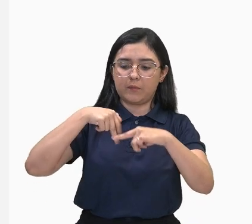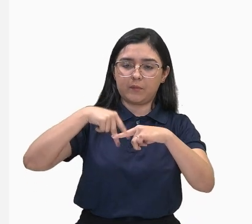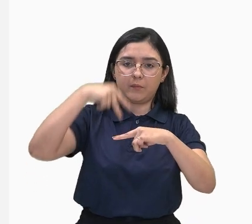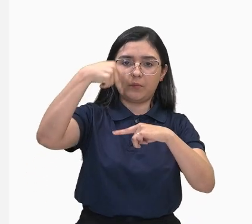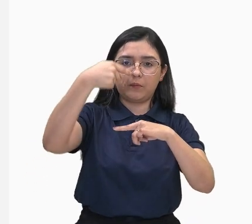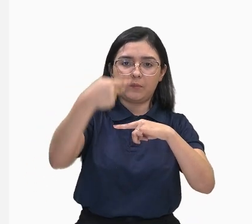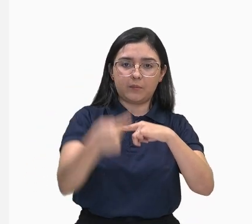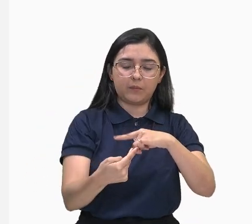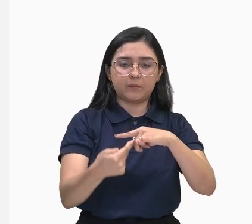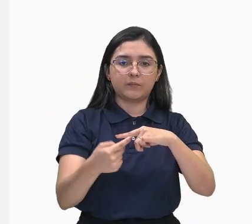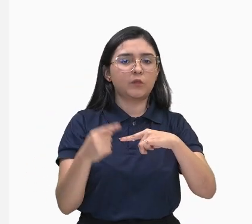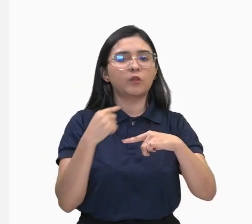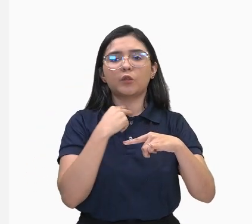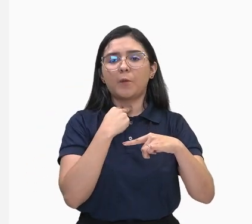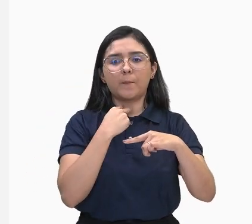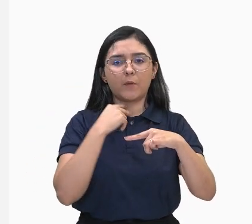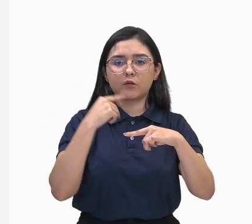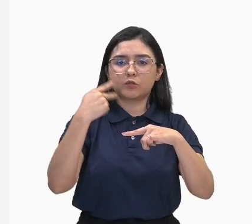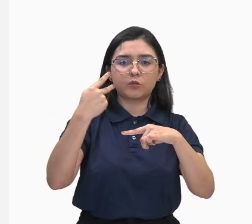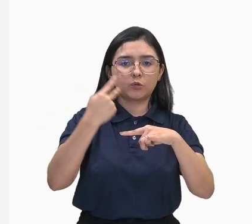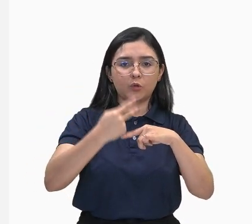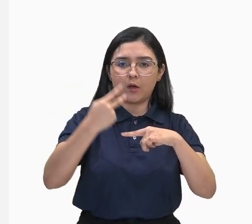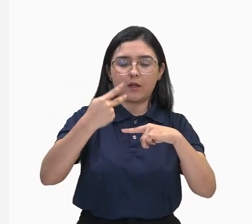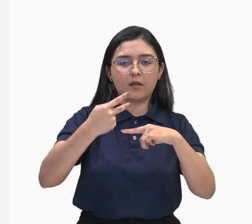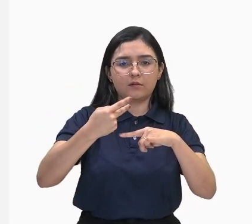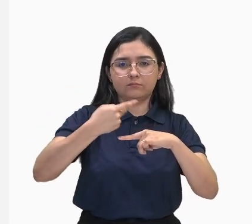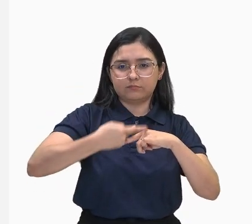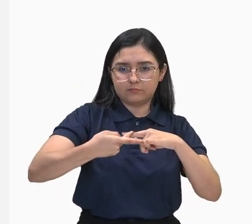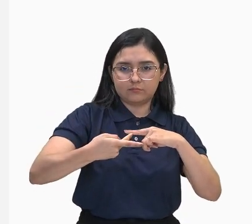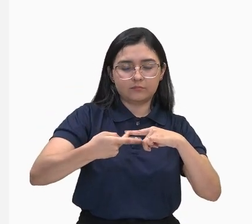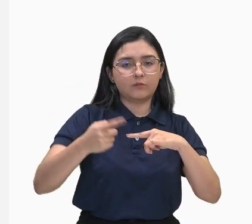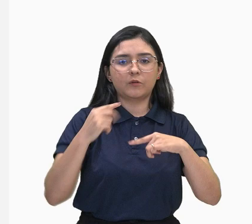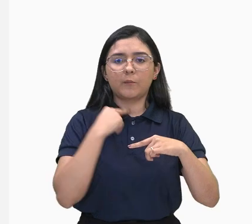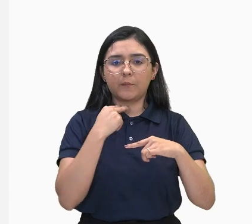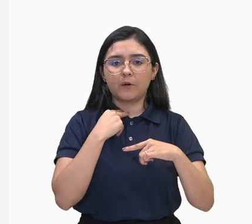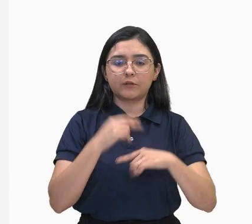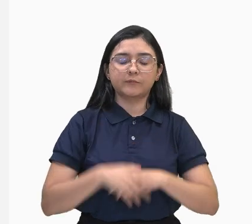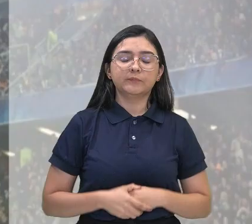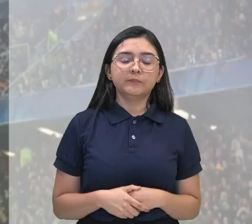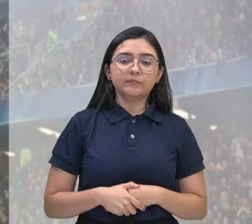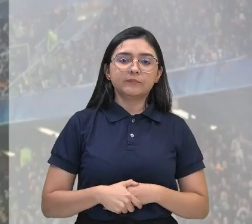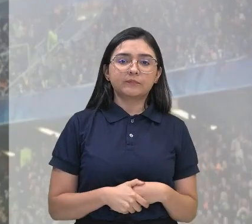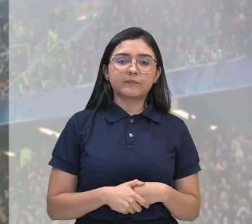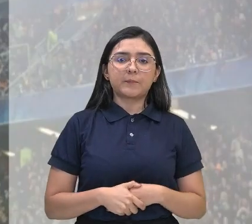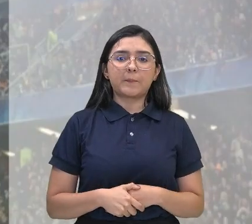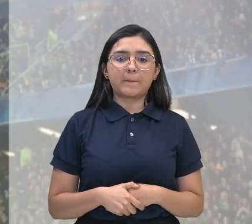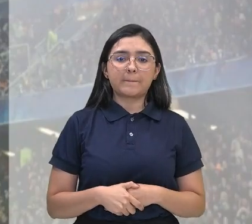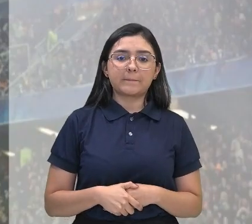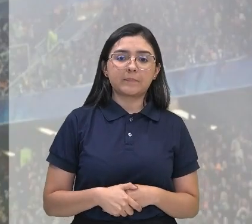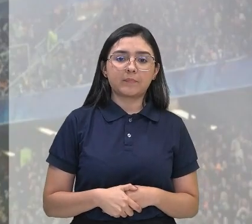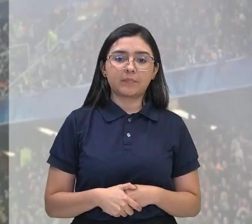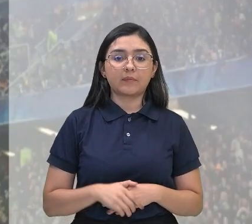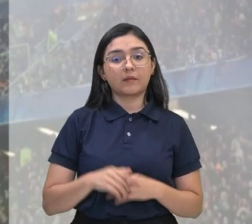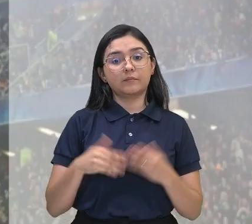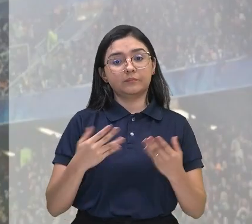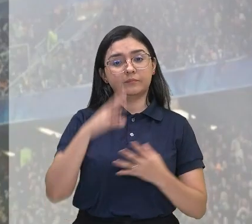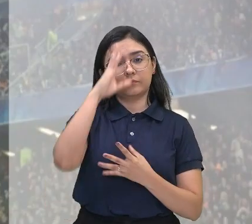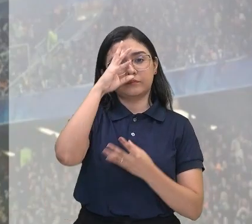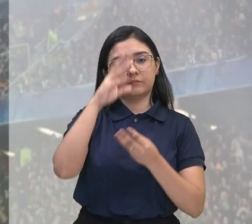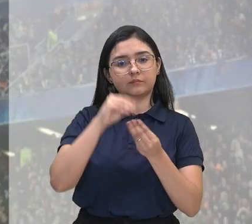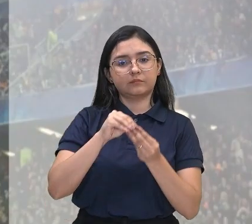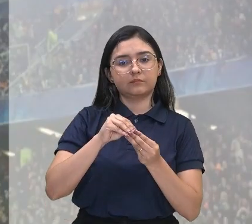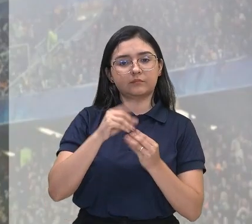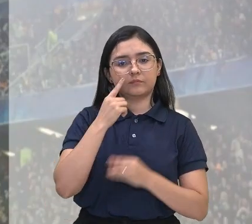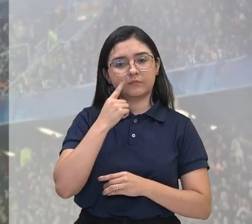sem derrubá-la. Ele não pode sequer tocar nessa barra horizontal. E aí, para a gente entender, olha só, trouxe